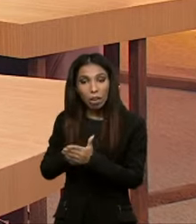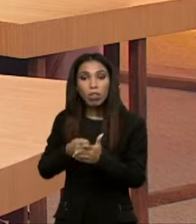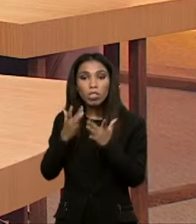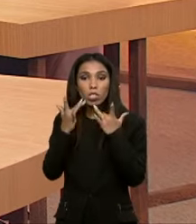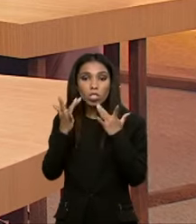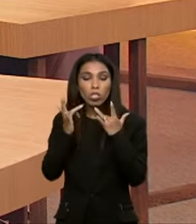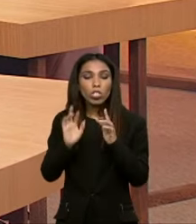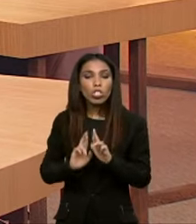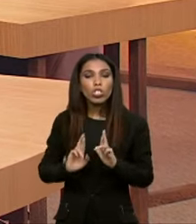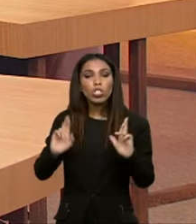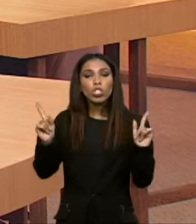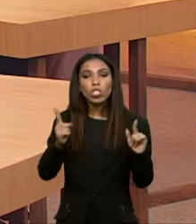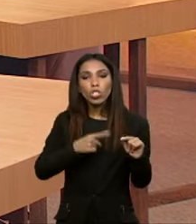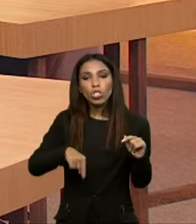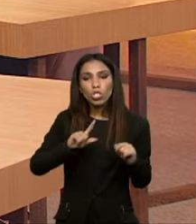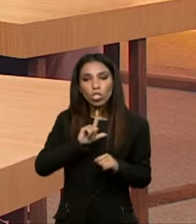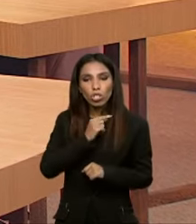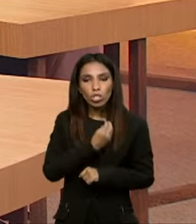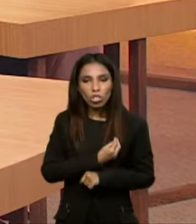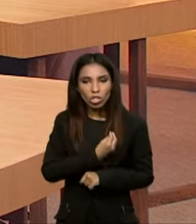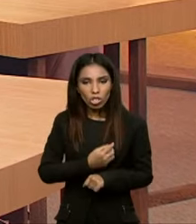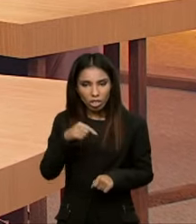de diferente que a gente podia ter aqui também?